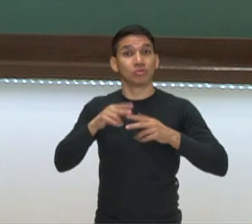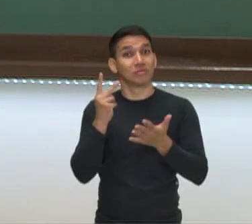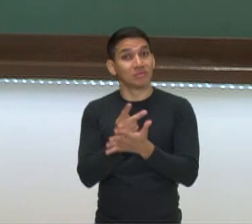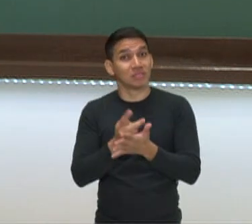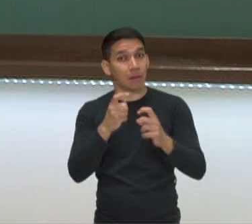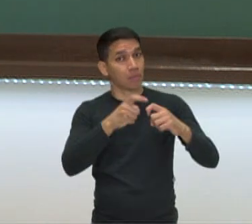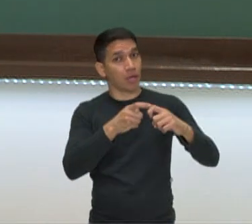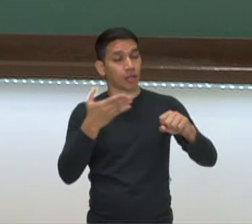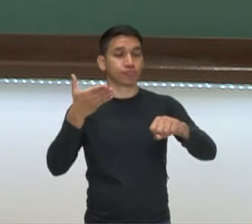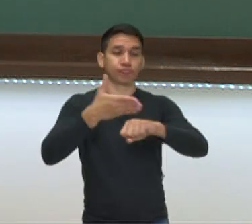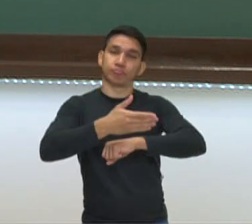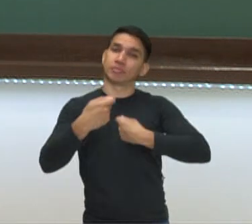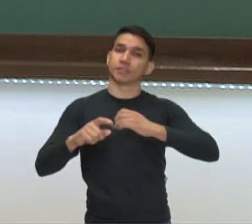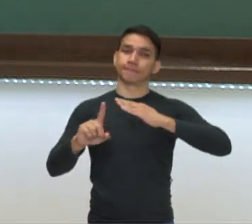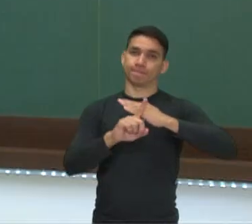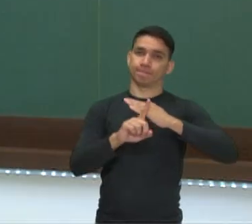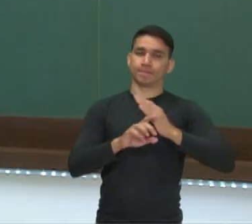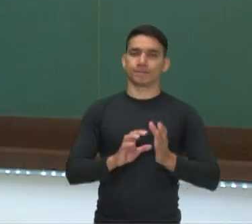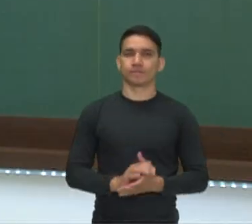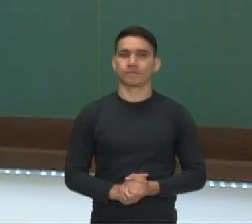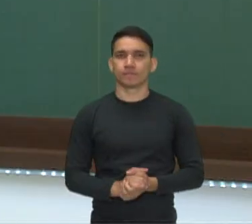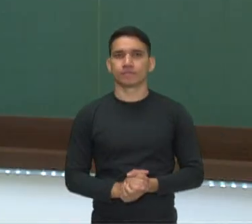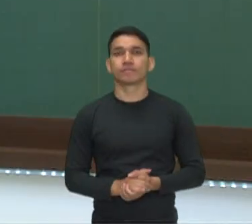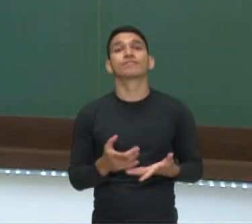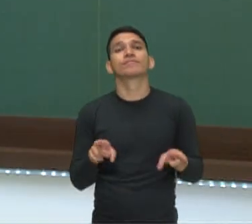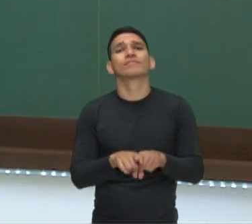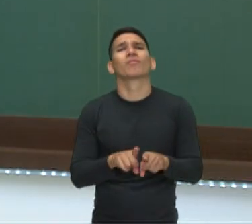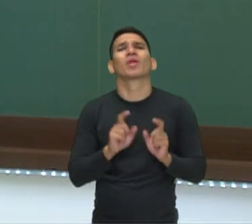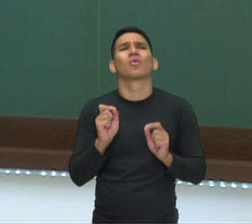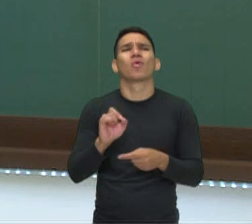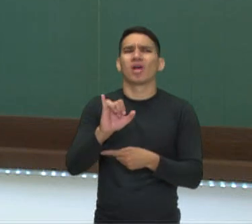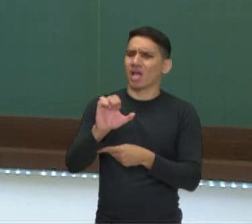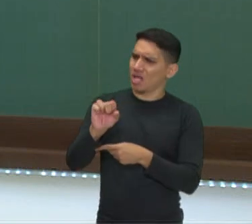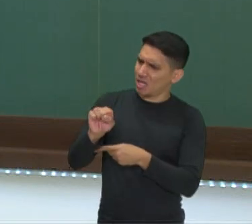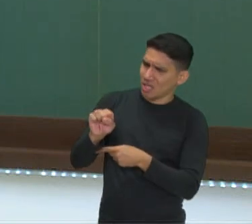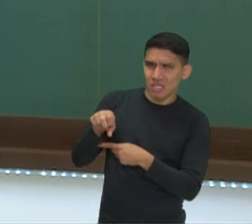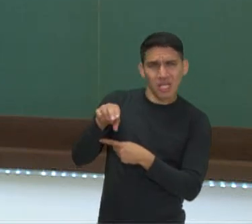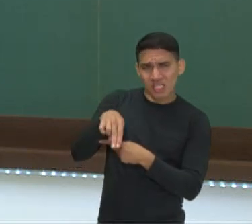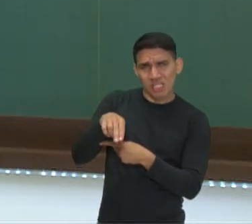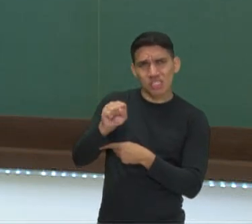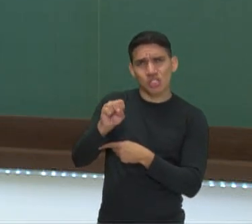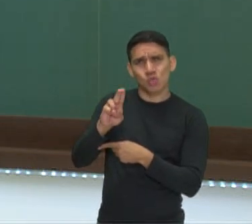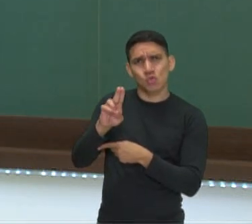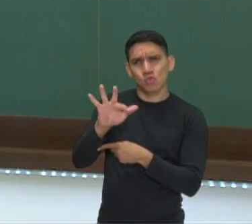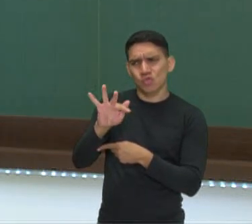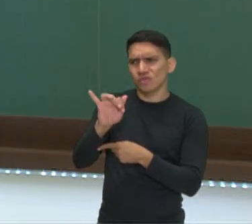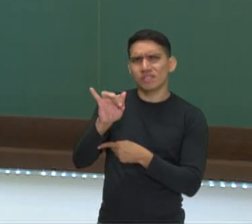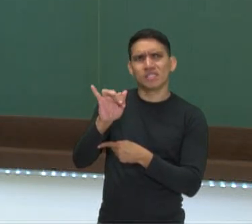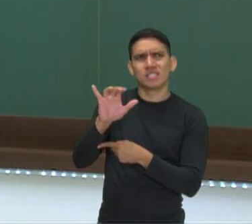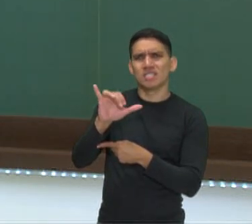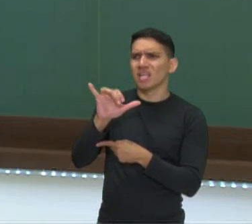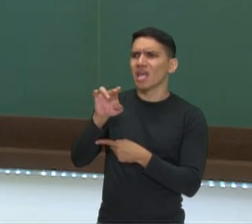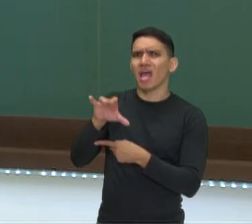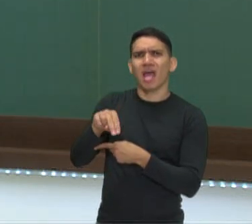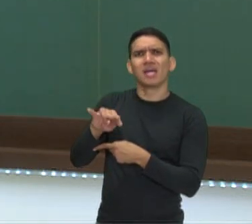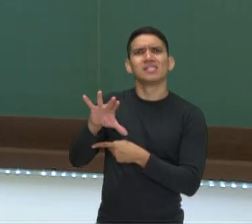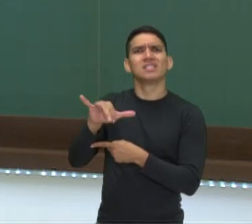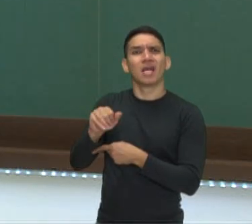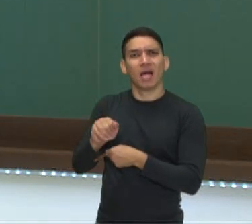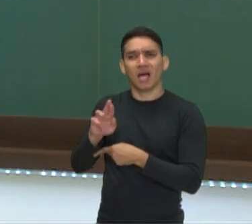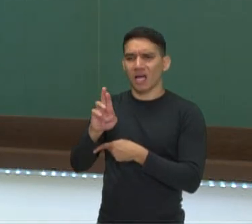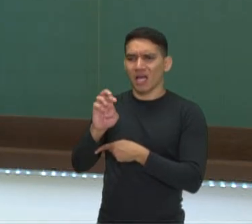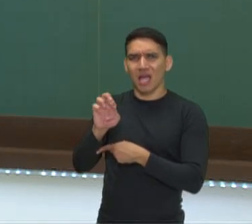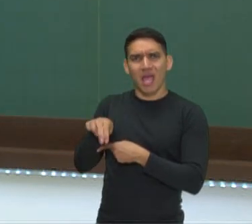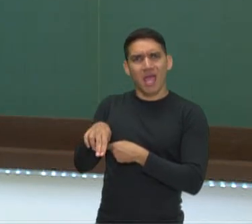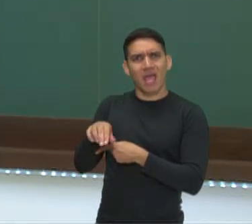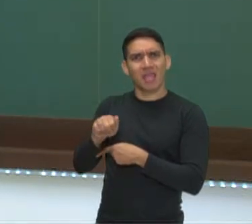consultado. E a insuficiência renal? Você já ouviu falar deste problema? Uma doença muito